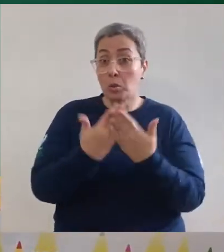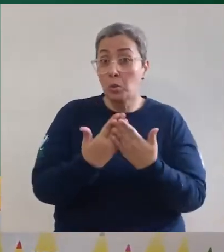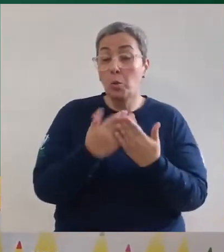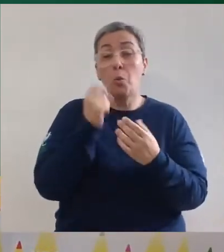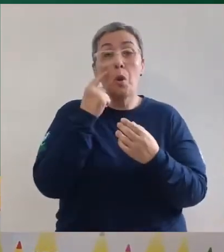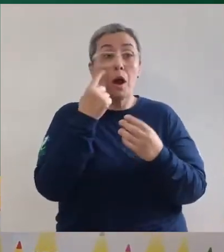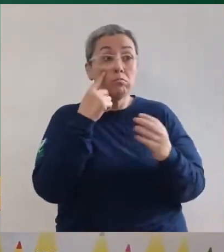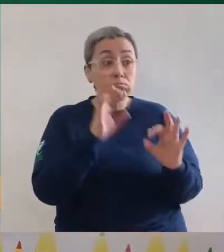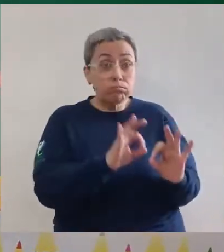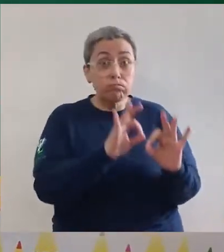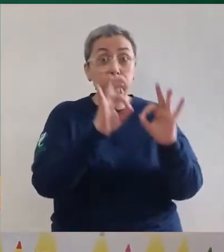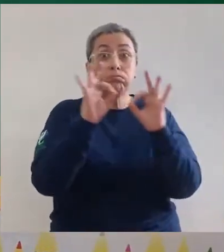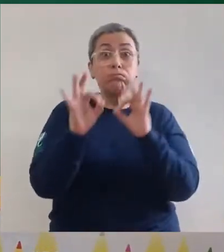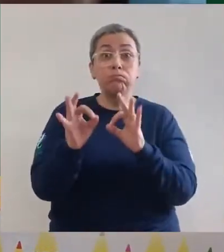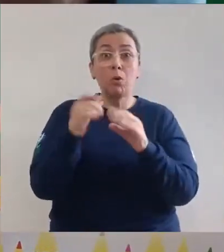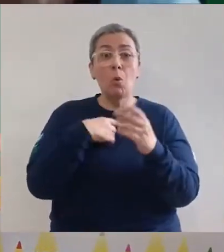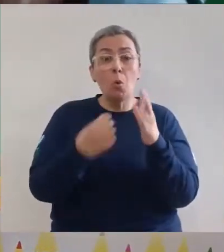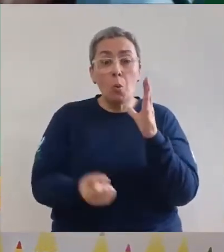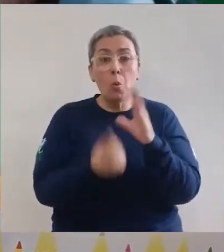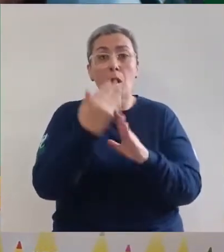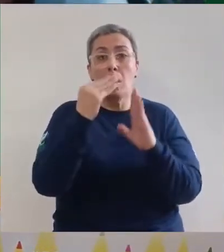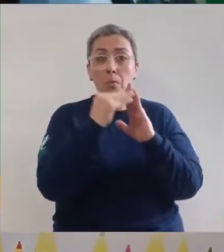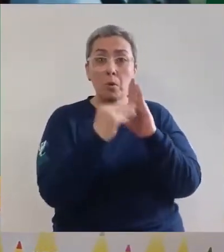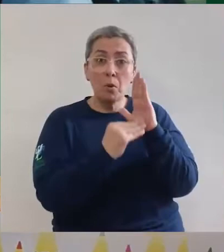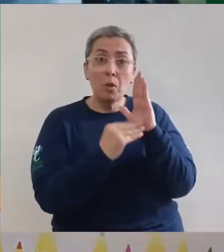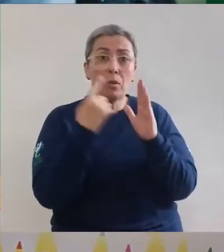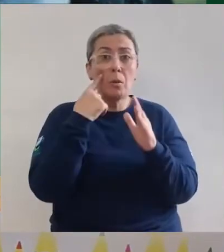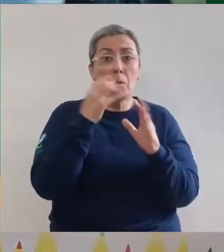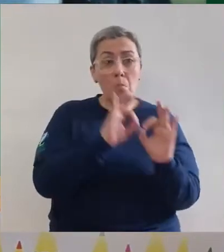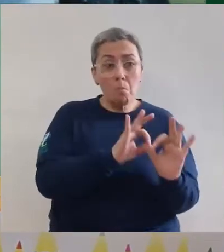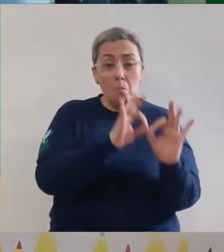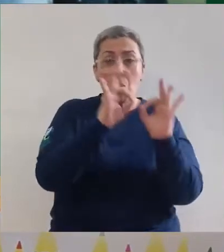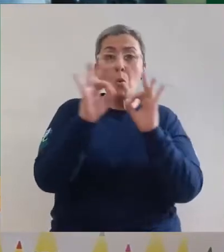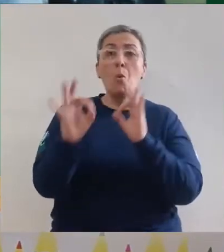escola, observando, criando aí um roteiro de